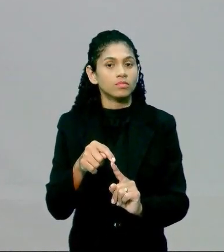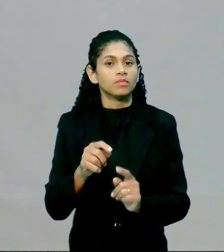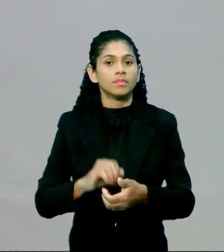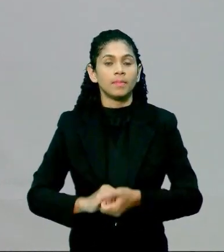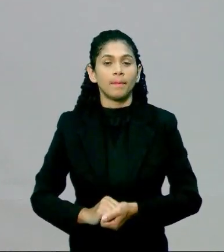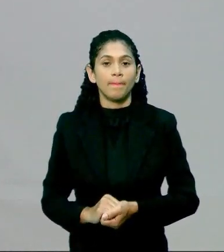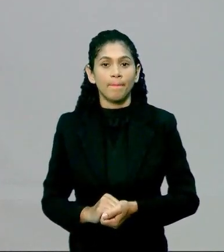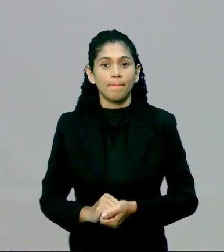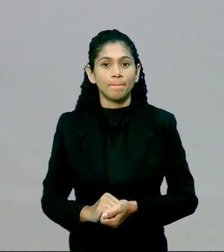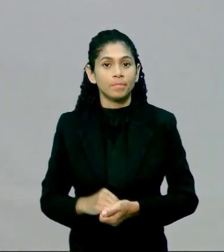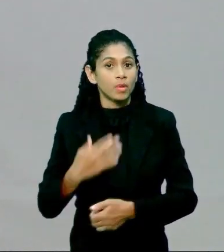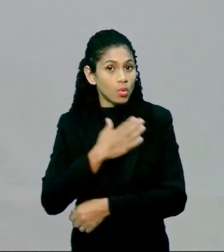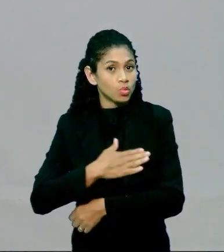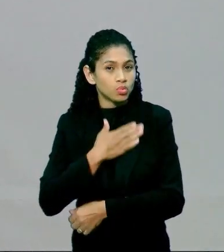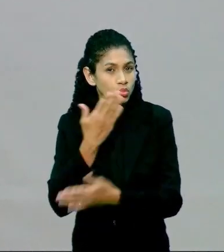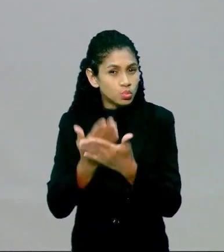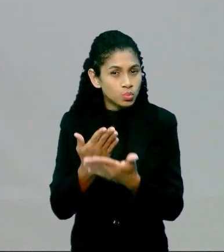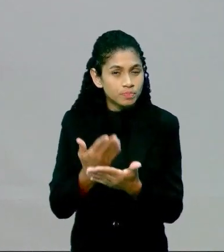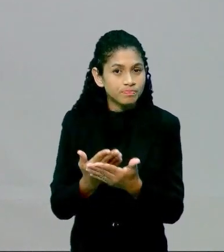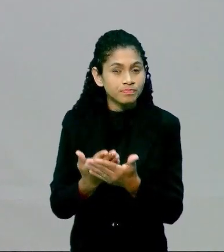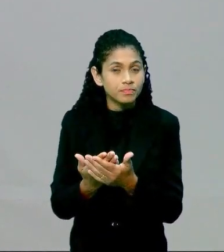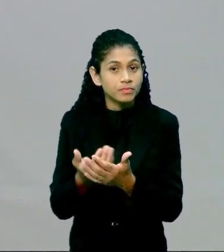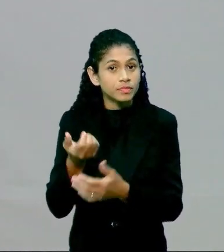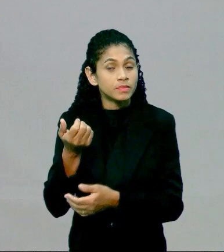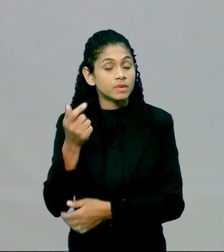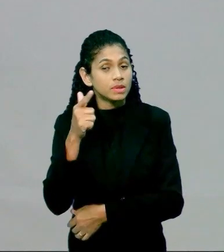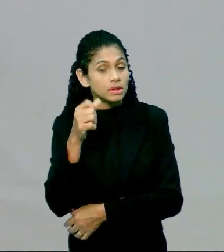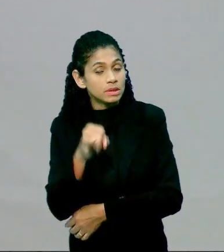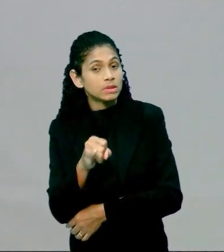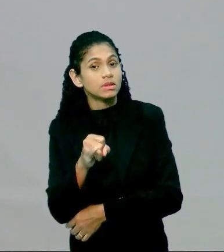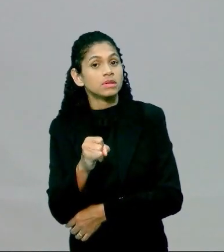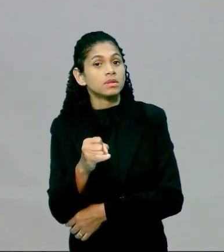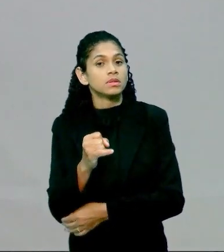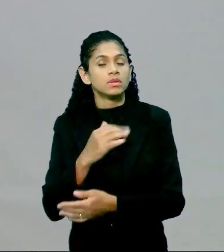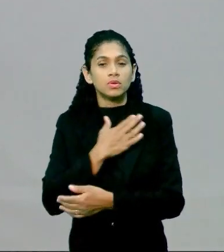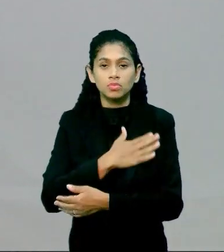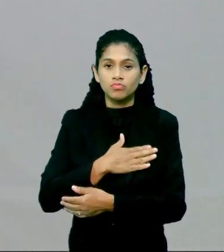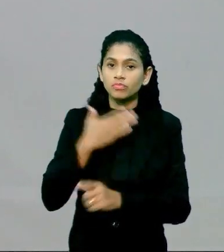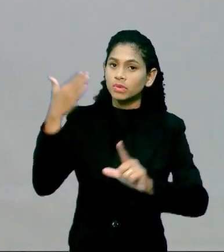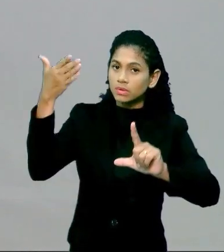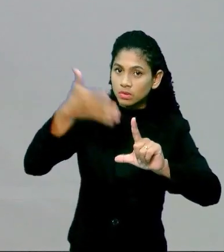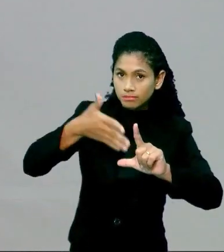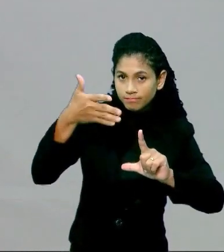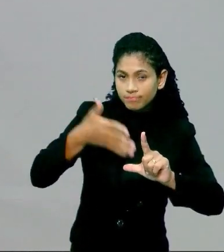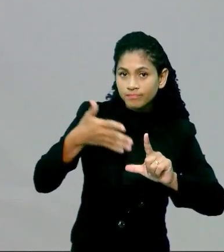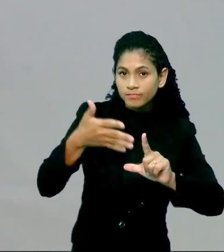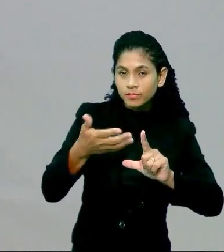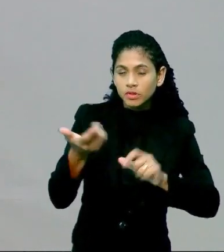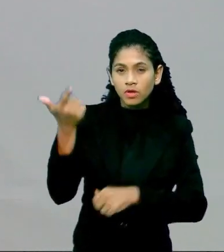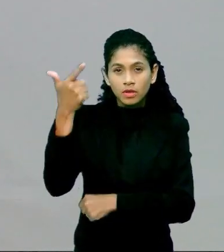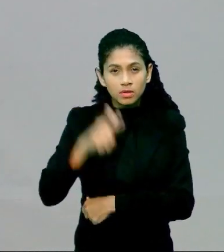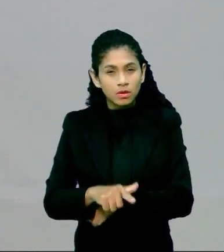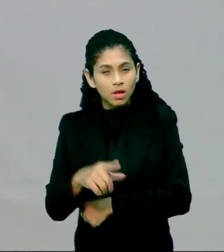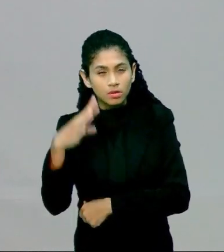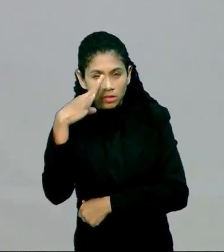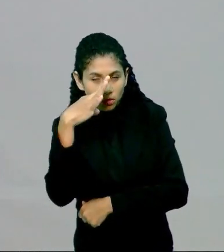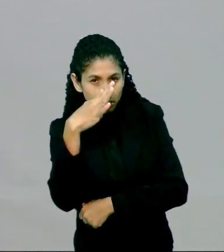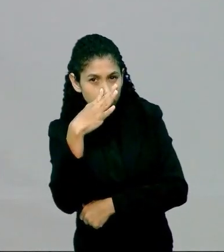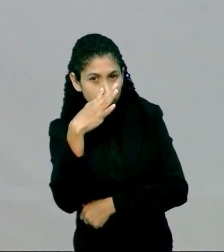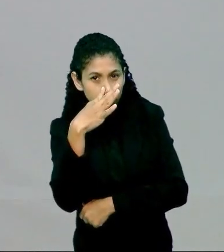específica, tá? E aí, gostou da nossa aula? Se você gostou, você pode acessar a nossa plataforma Eduque, rever essa aula,